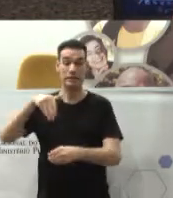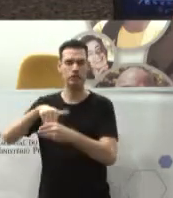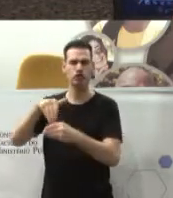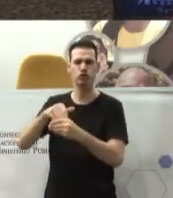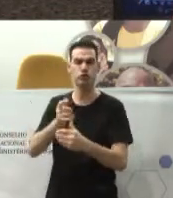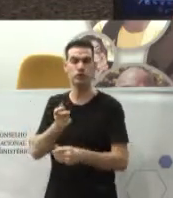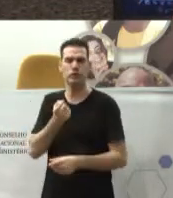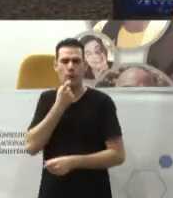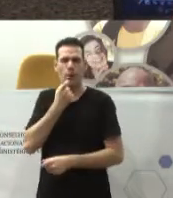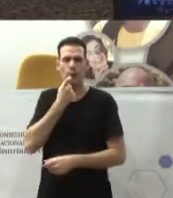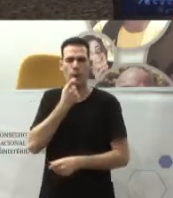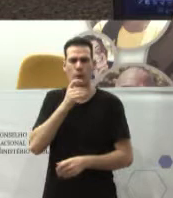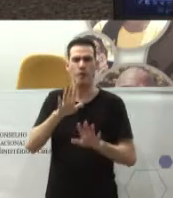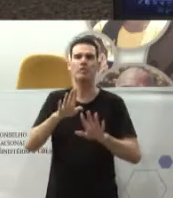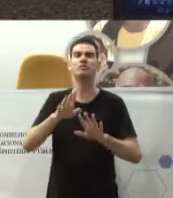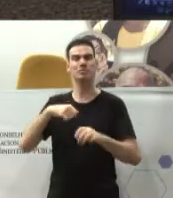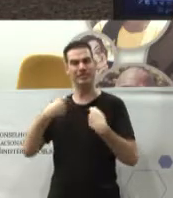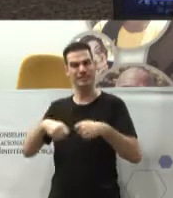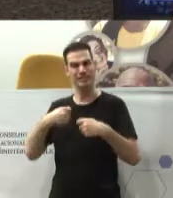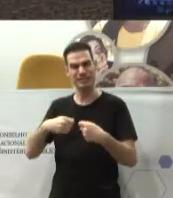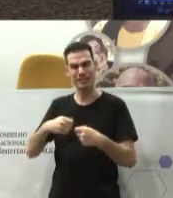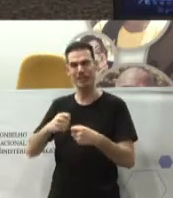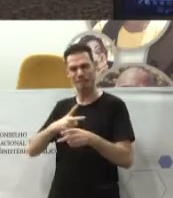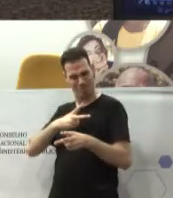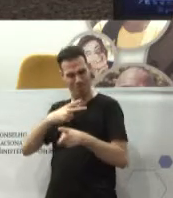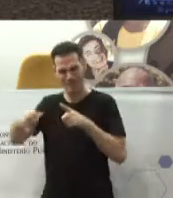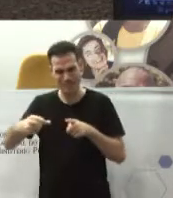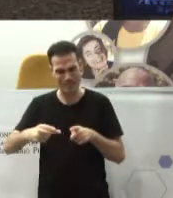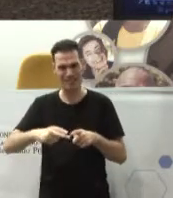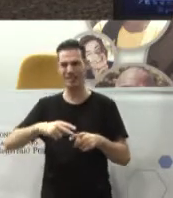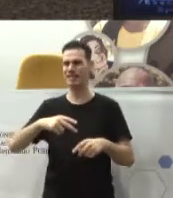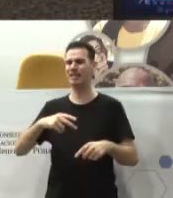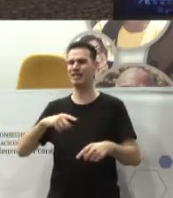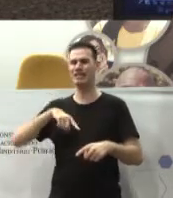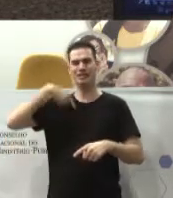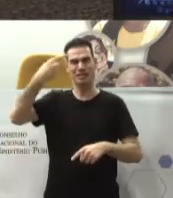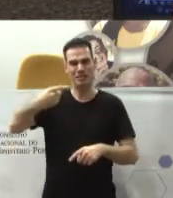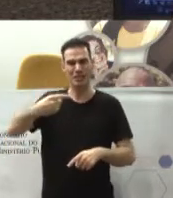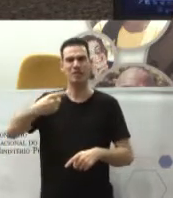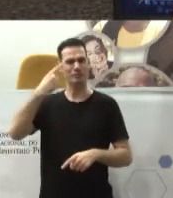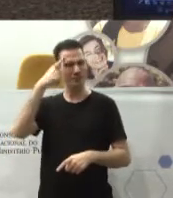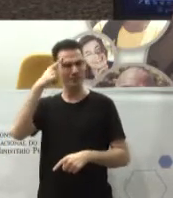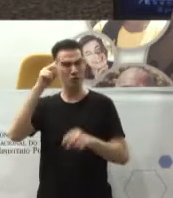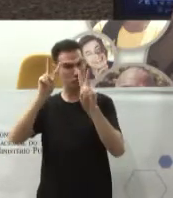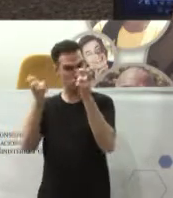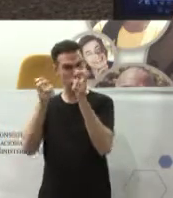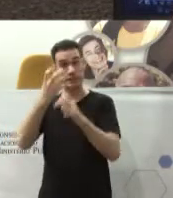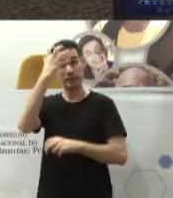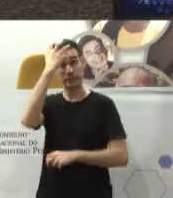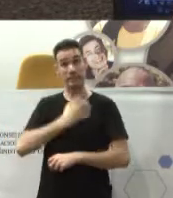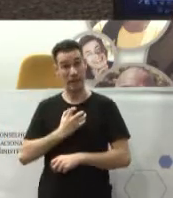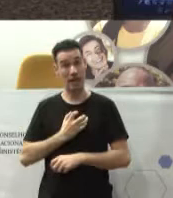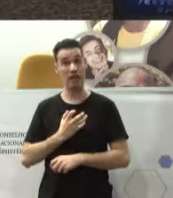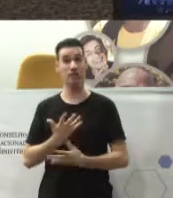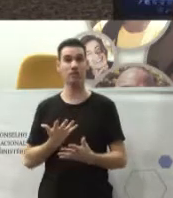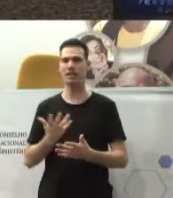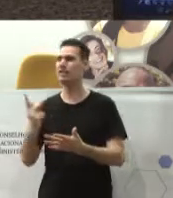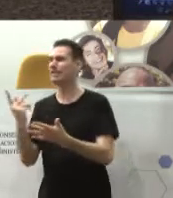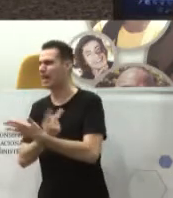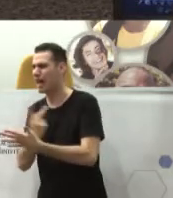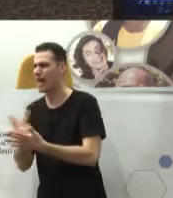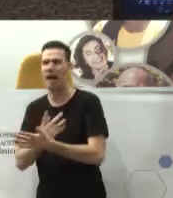realmente precisamos passar por cima dele para que possamos tratar dessa questão de forma séria. Certo ou errado não